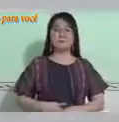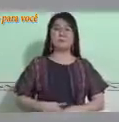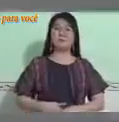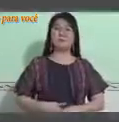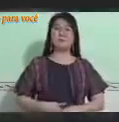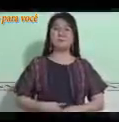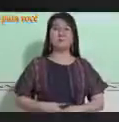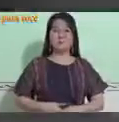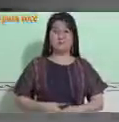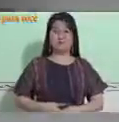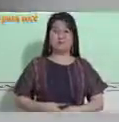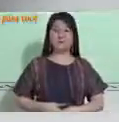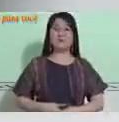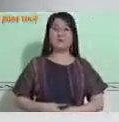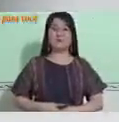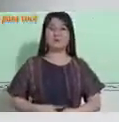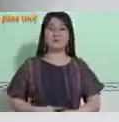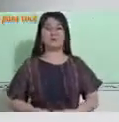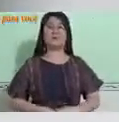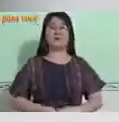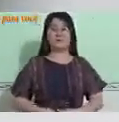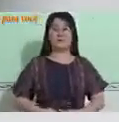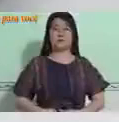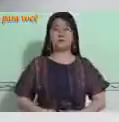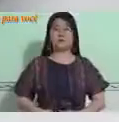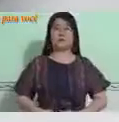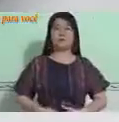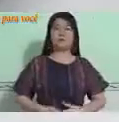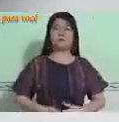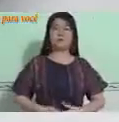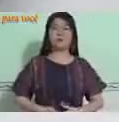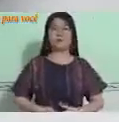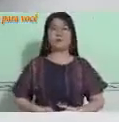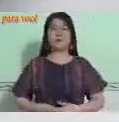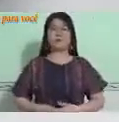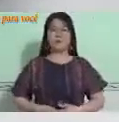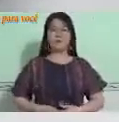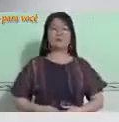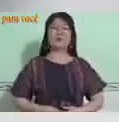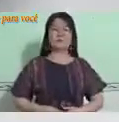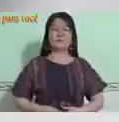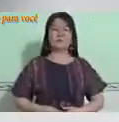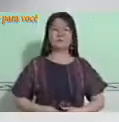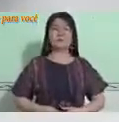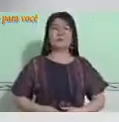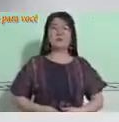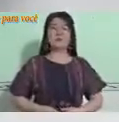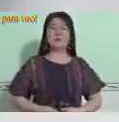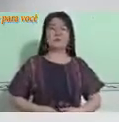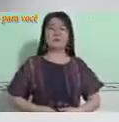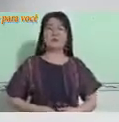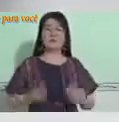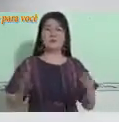QUANDONATIO é acento agudo e NDICADA ventilação não invasiva contraindicada nos casos de que a pessoa